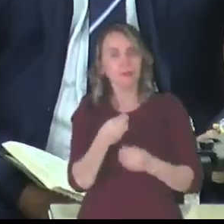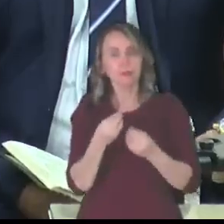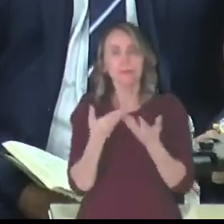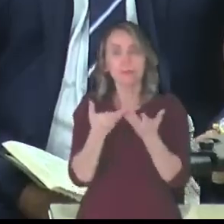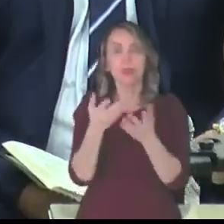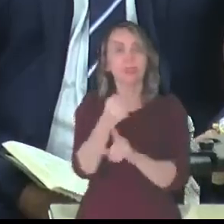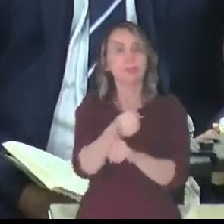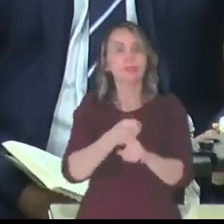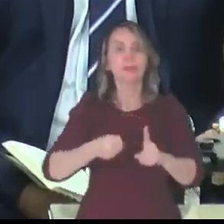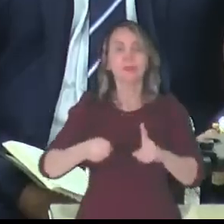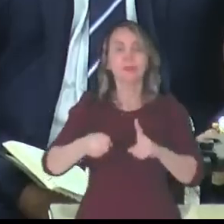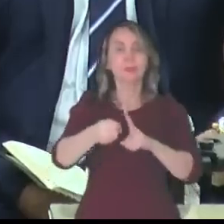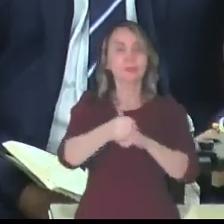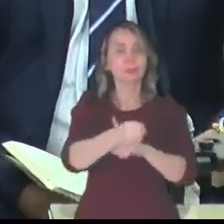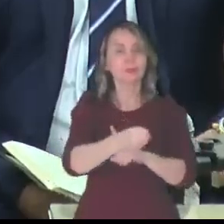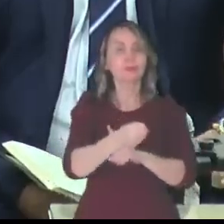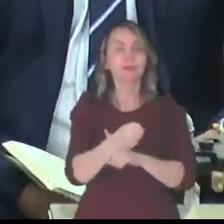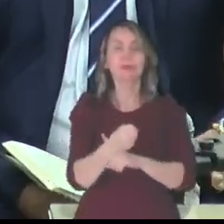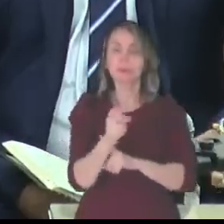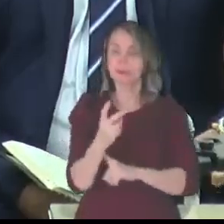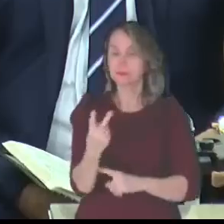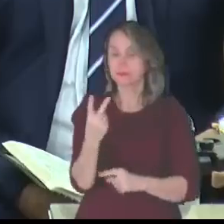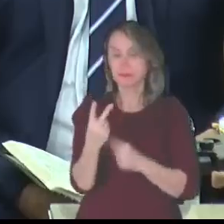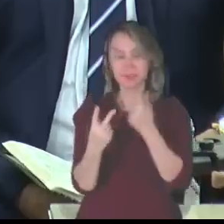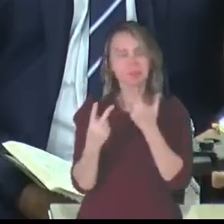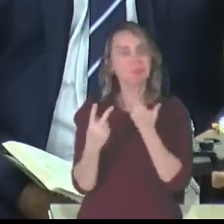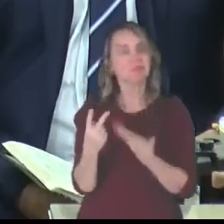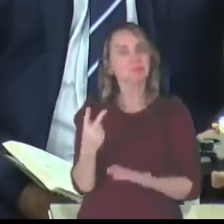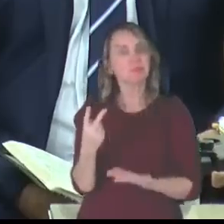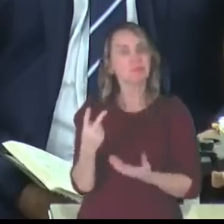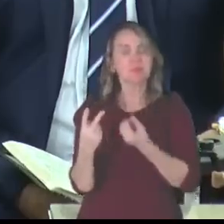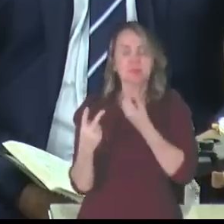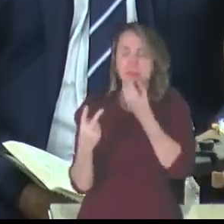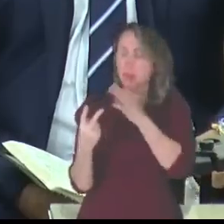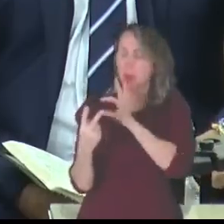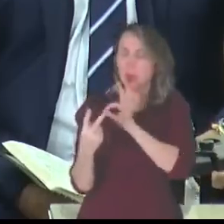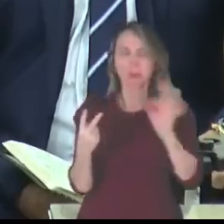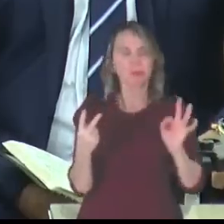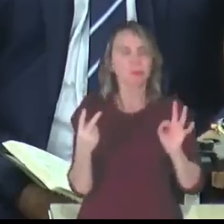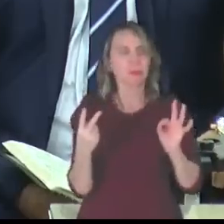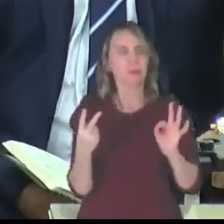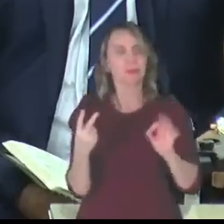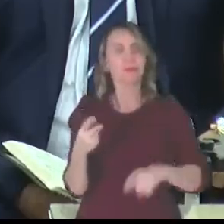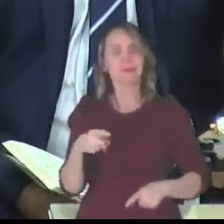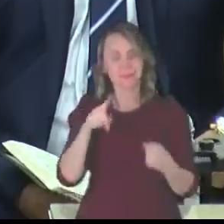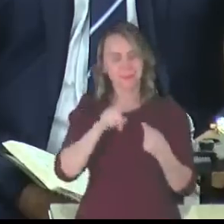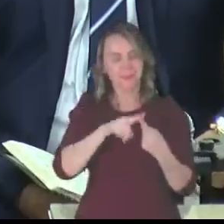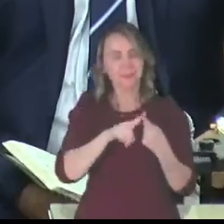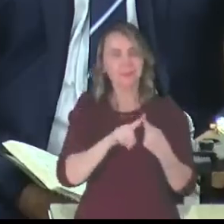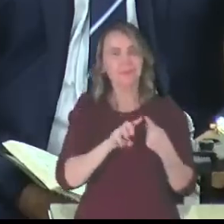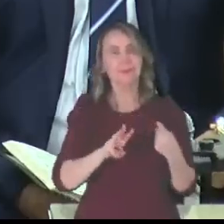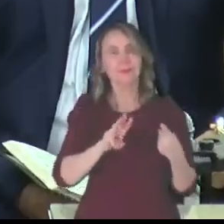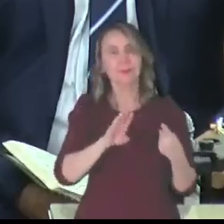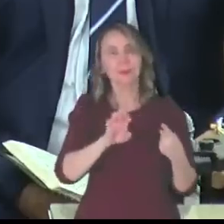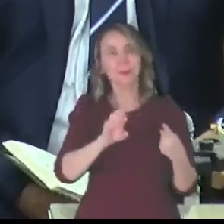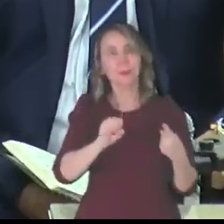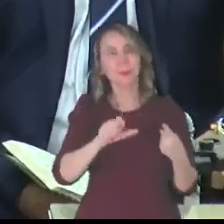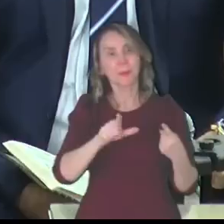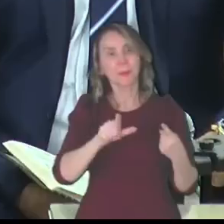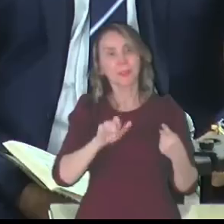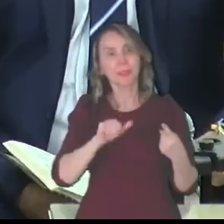homens crentes Mas ela deu dois filhos de primeira qualidade quais foram John Wesley e Charles